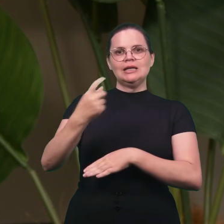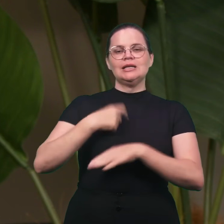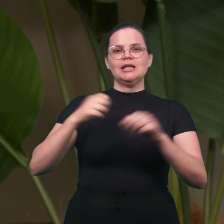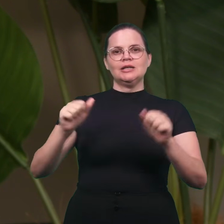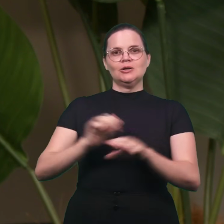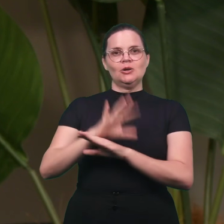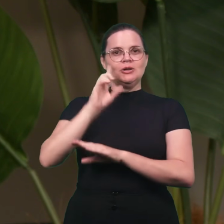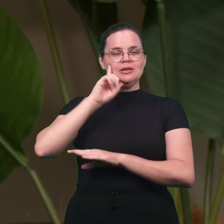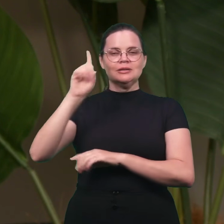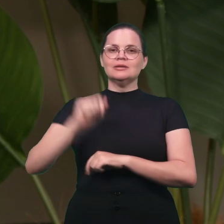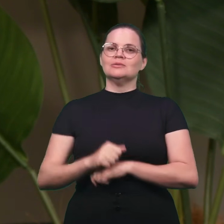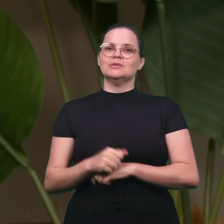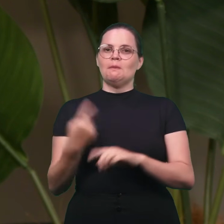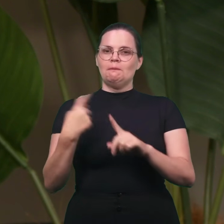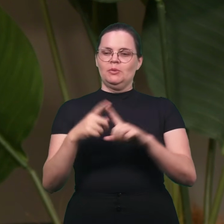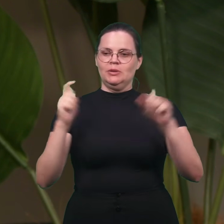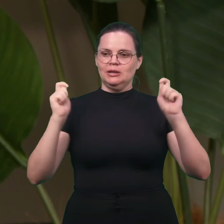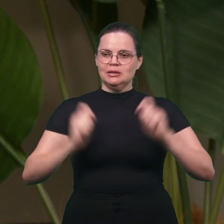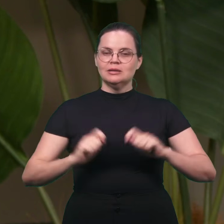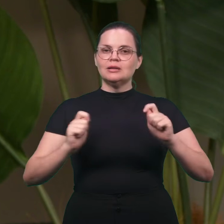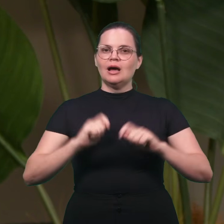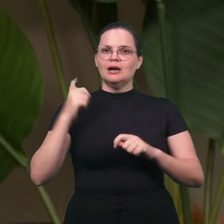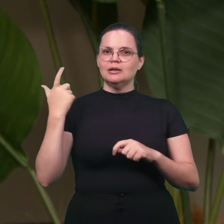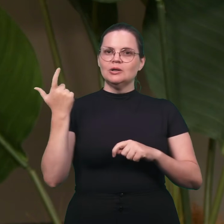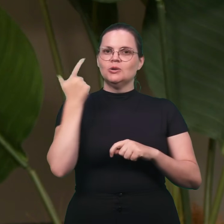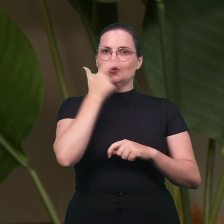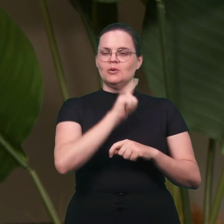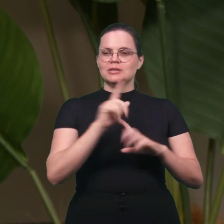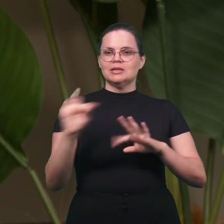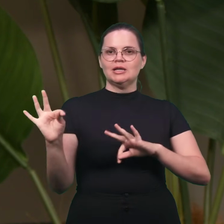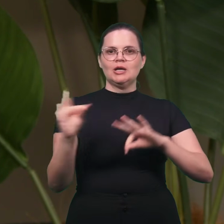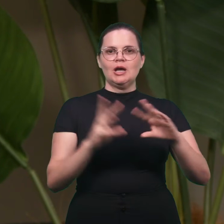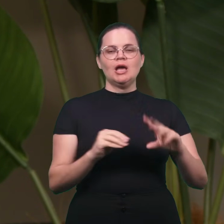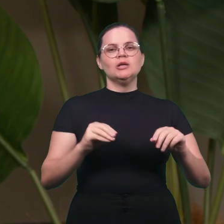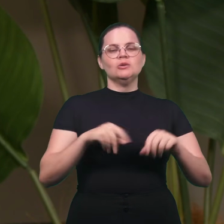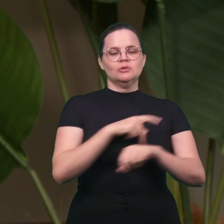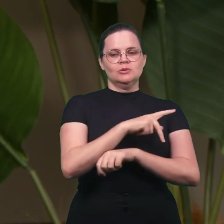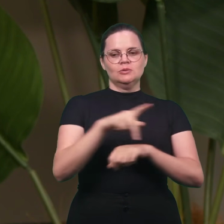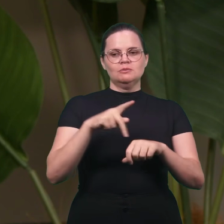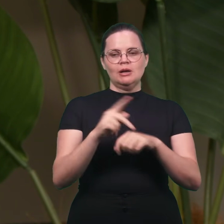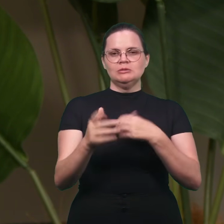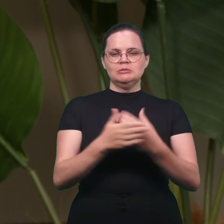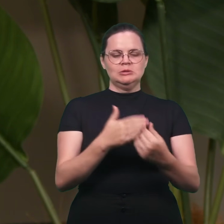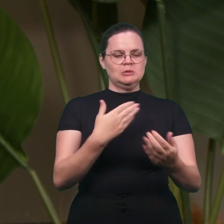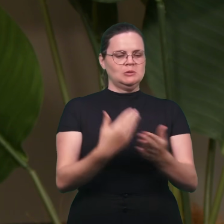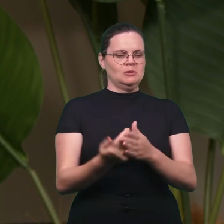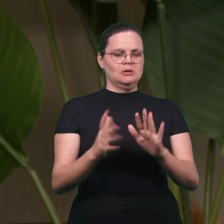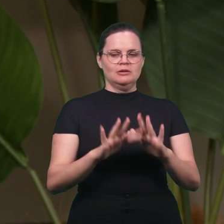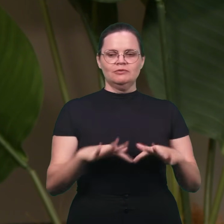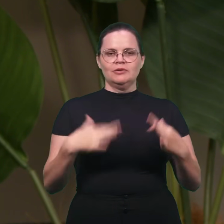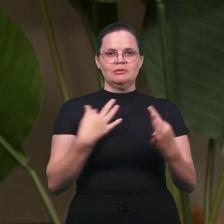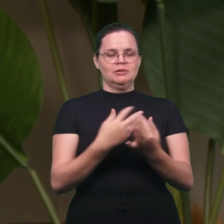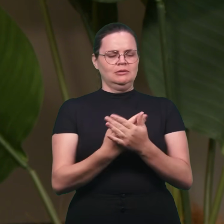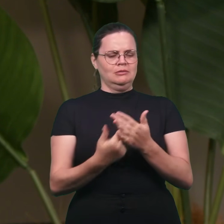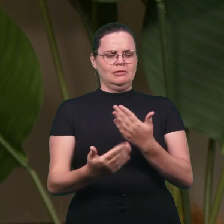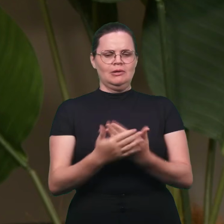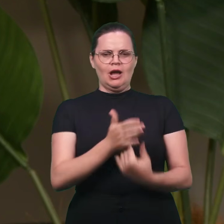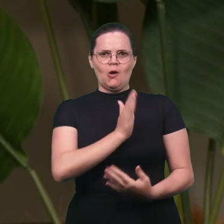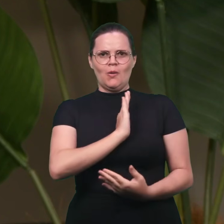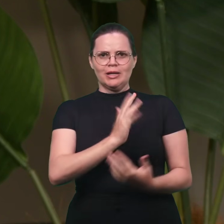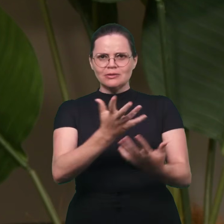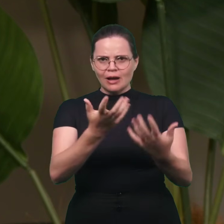Ele suplanta qualquer barreira para chegar em qualquer país, em qualquer família e em qualquer